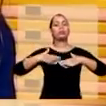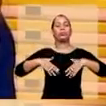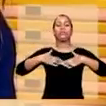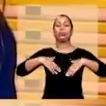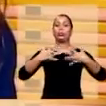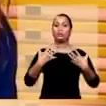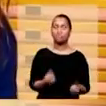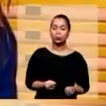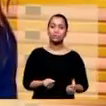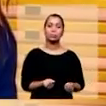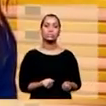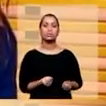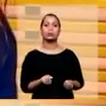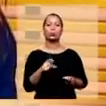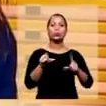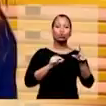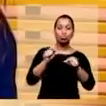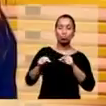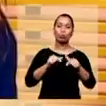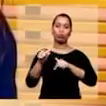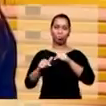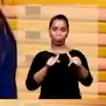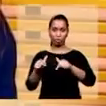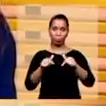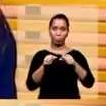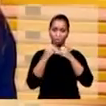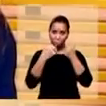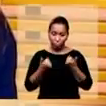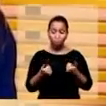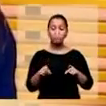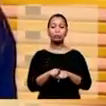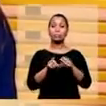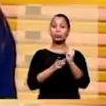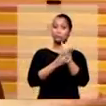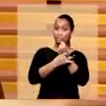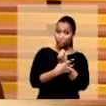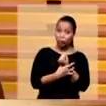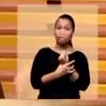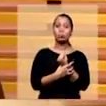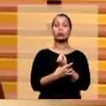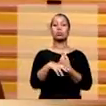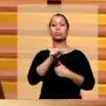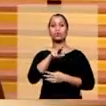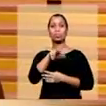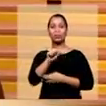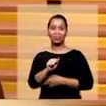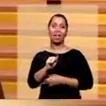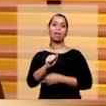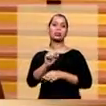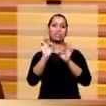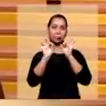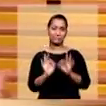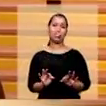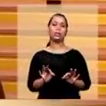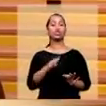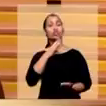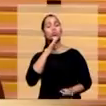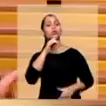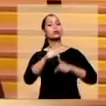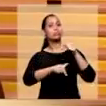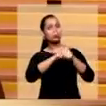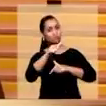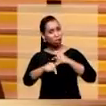na decisão de escolha de carreira mais bem sucedida. E segurança quando for para a vaga efetiva, né? A hora que ele já